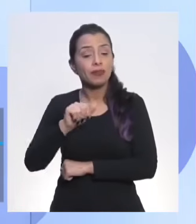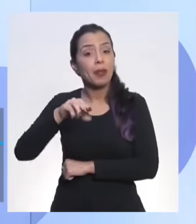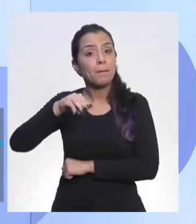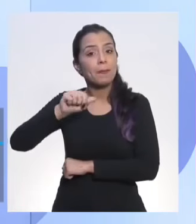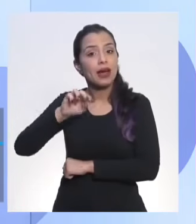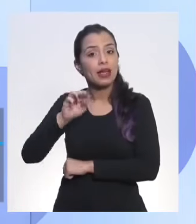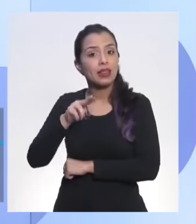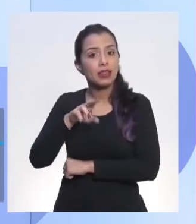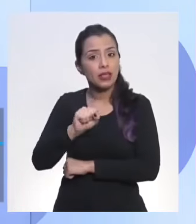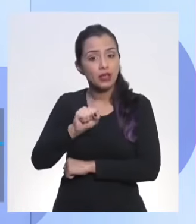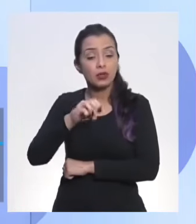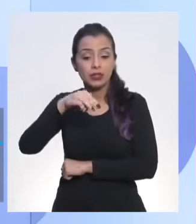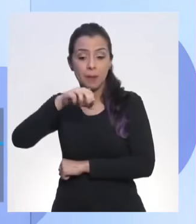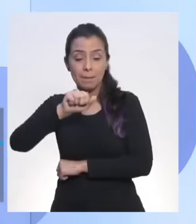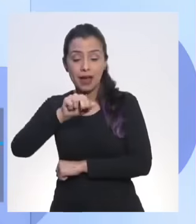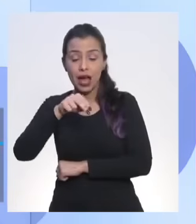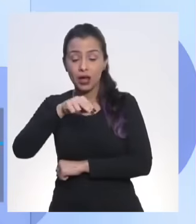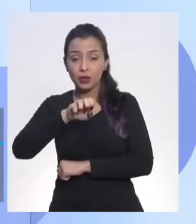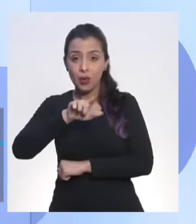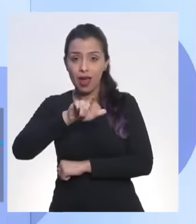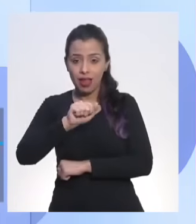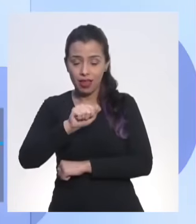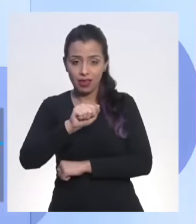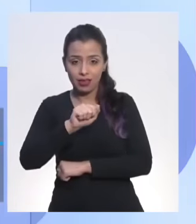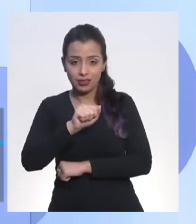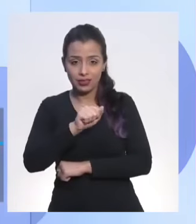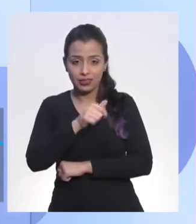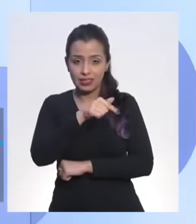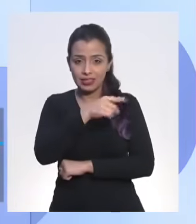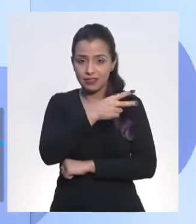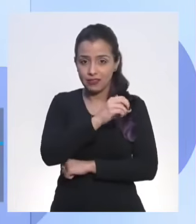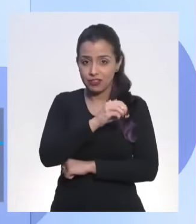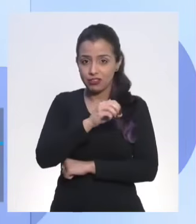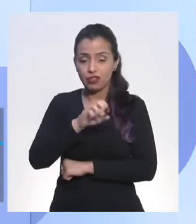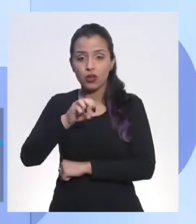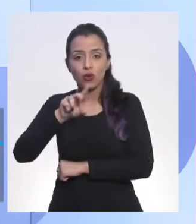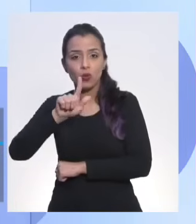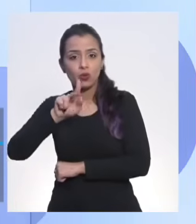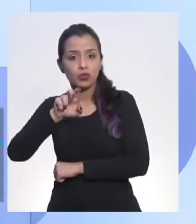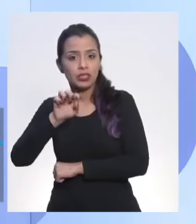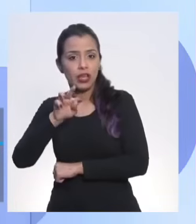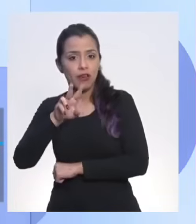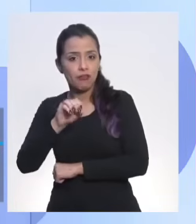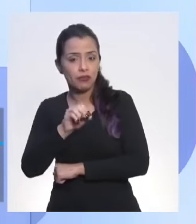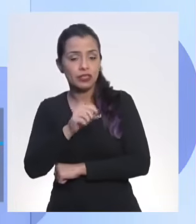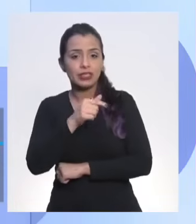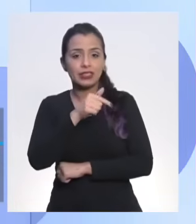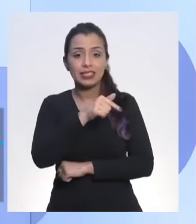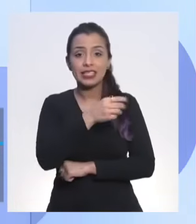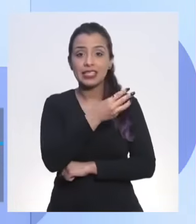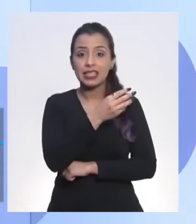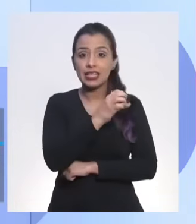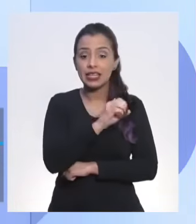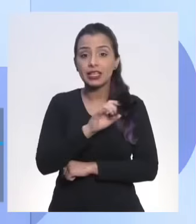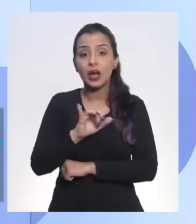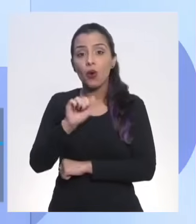Manuela, 720. O Gustavo, 630. O Ian,